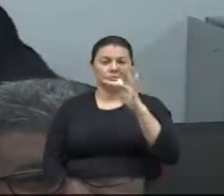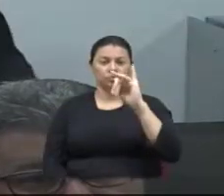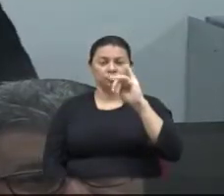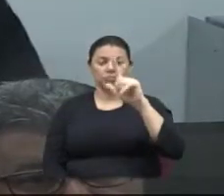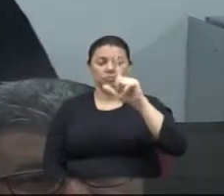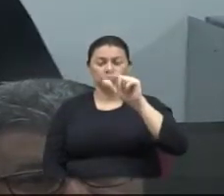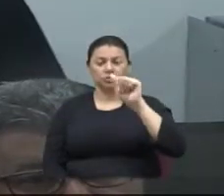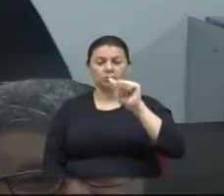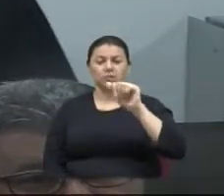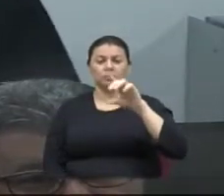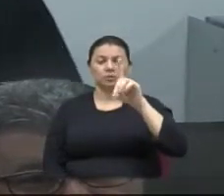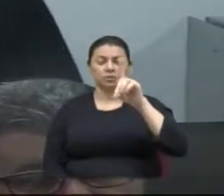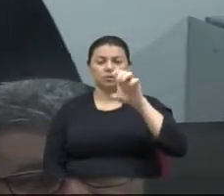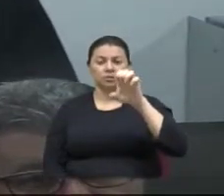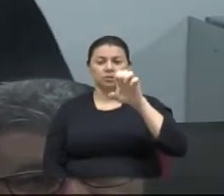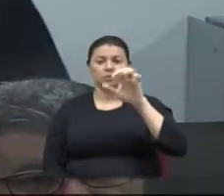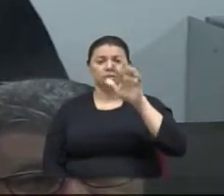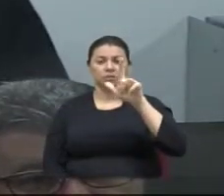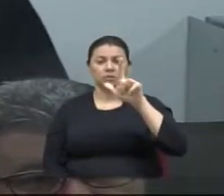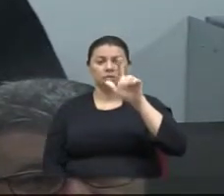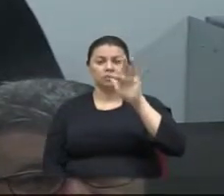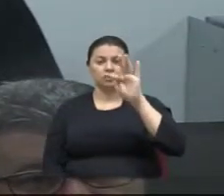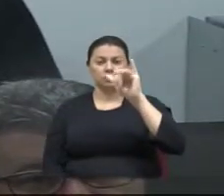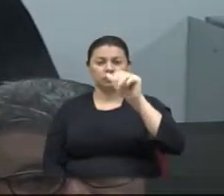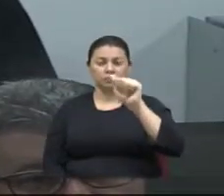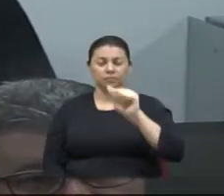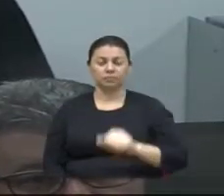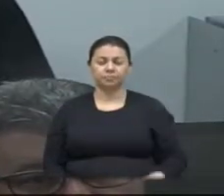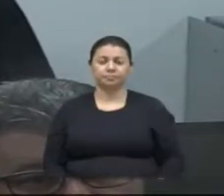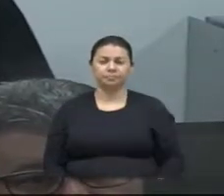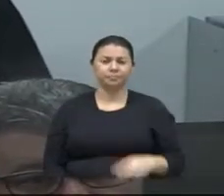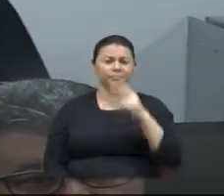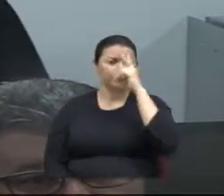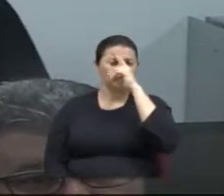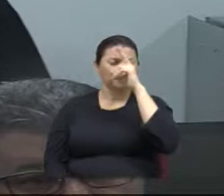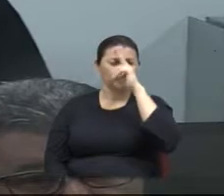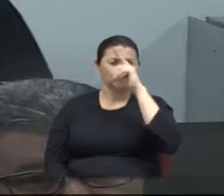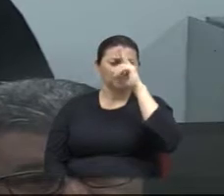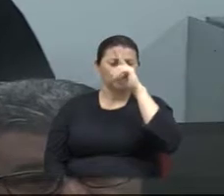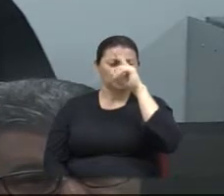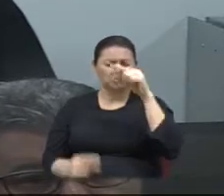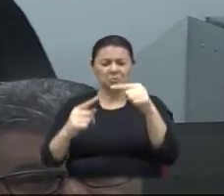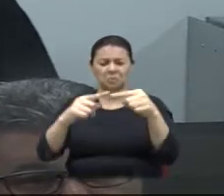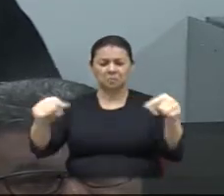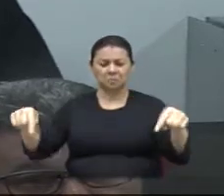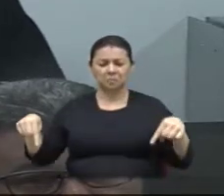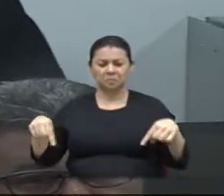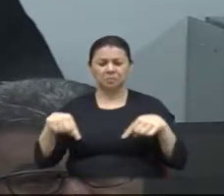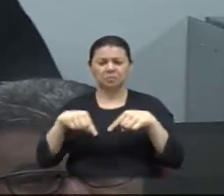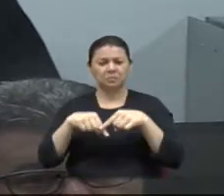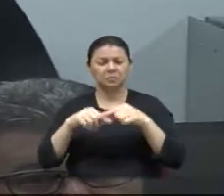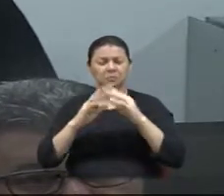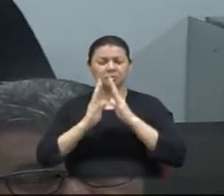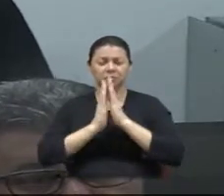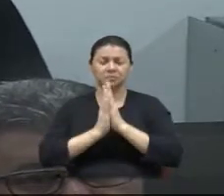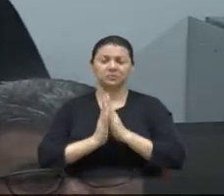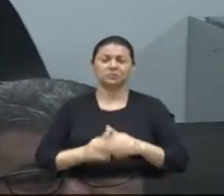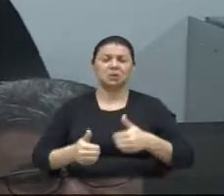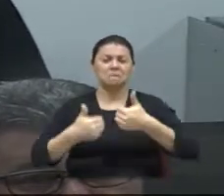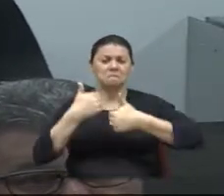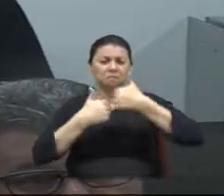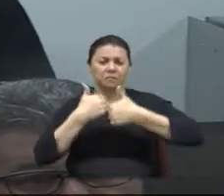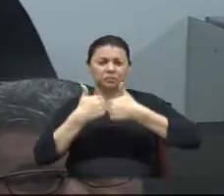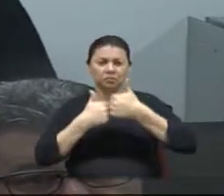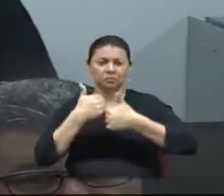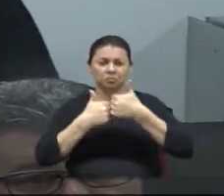brincar lembro os meninos jogavam vôlei basquete futebol e eu passava lá sábado à tarde toda